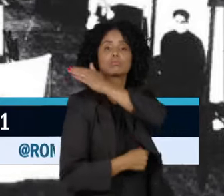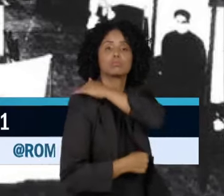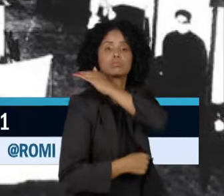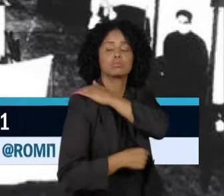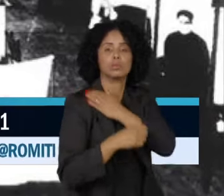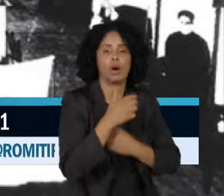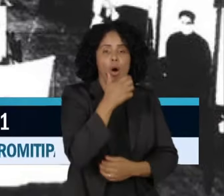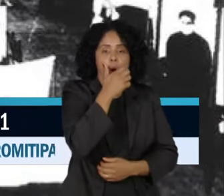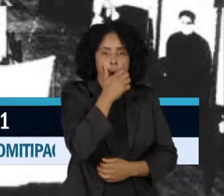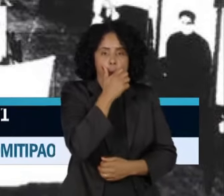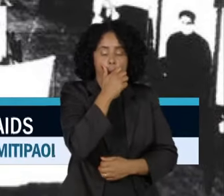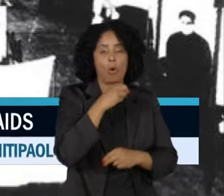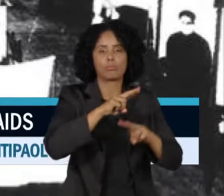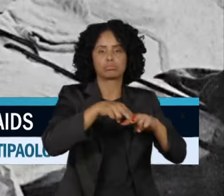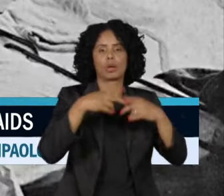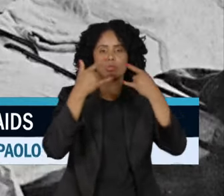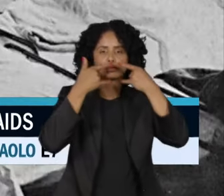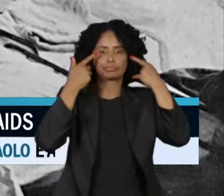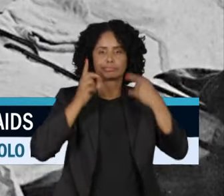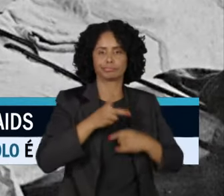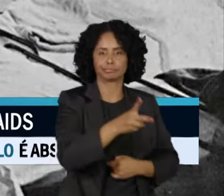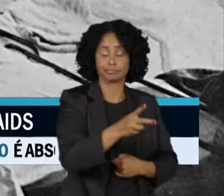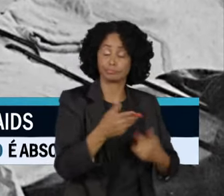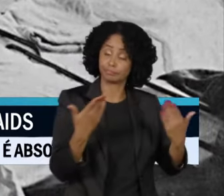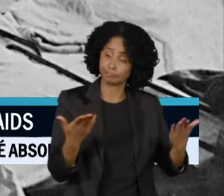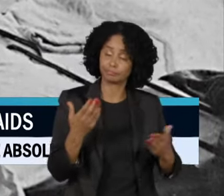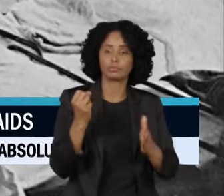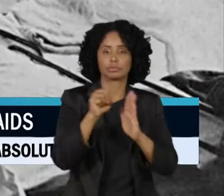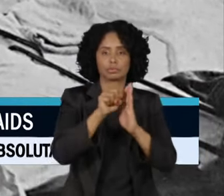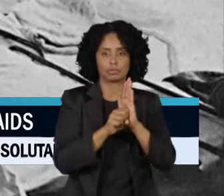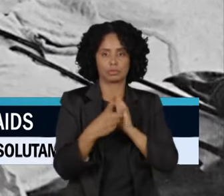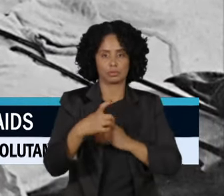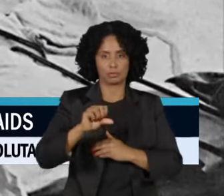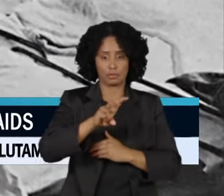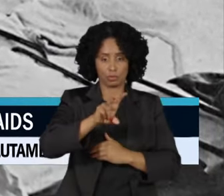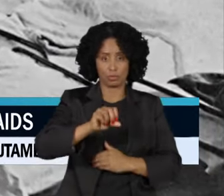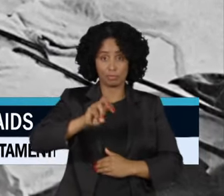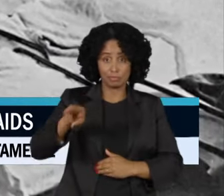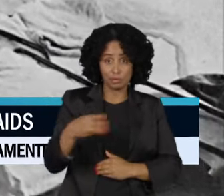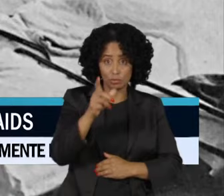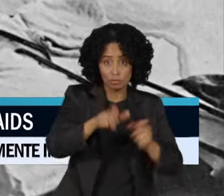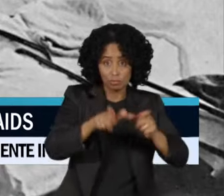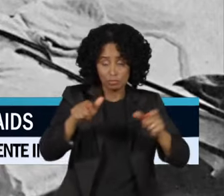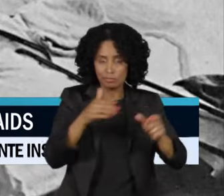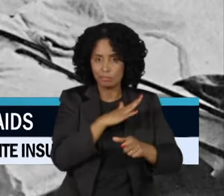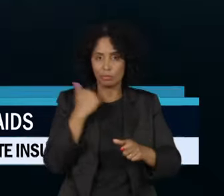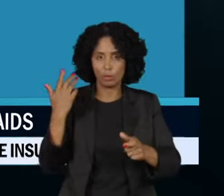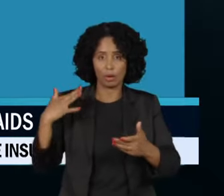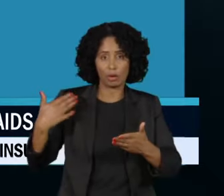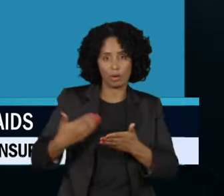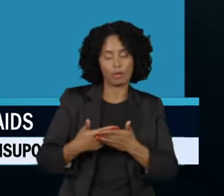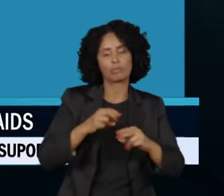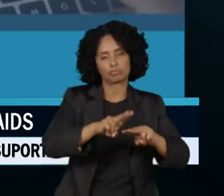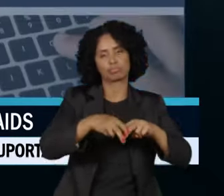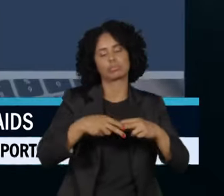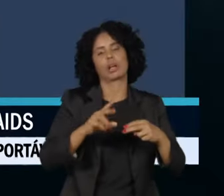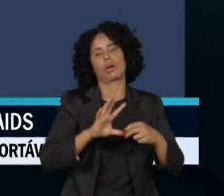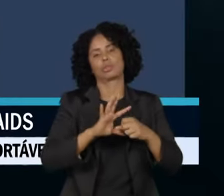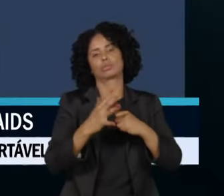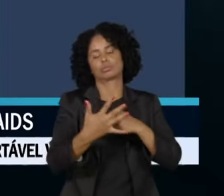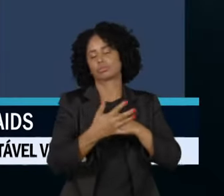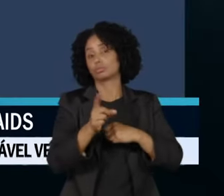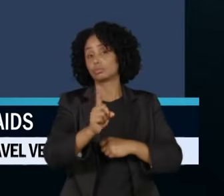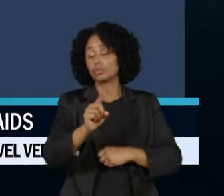pelo uso de máscara. No início do século XIX, 50 milhões de pessoas morreram em decorrência da doença. Para a polícia, a fala